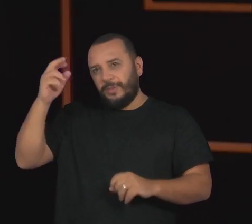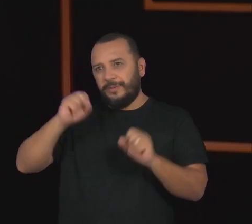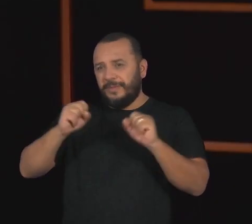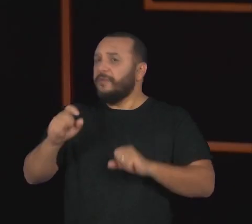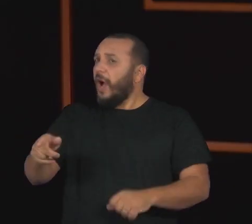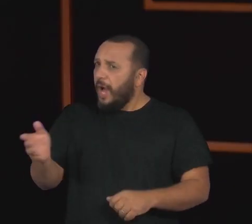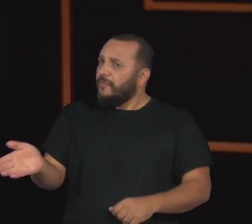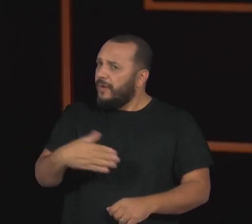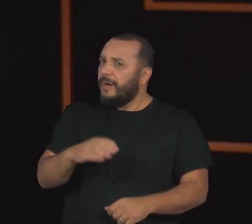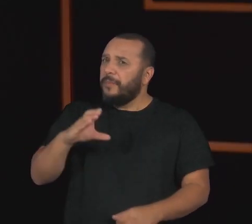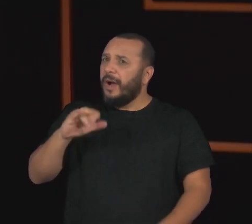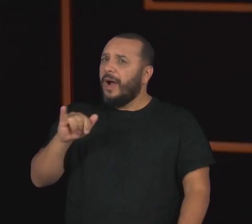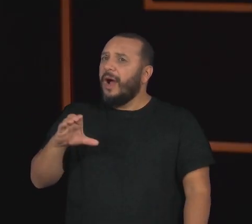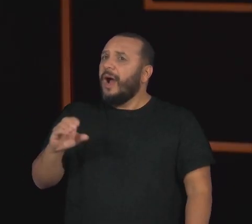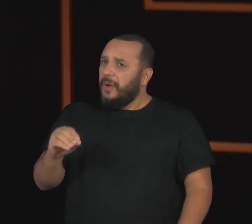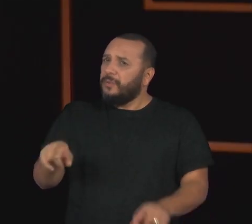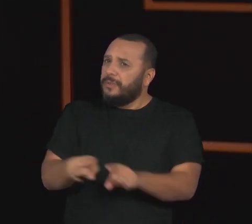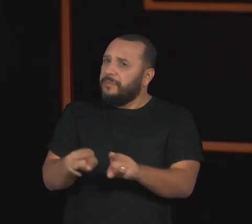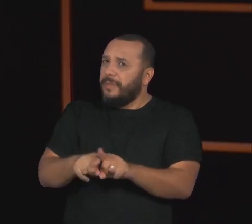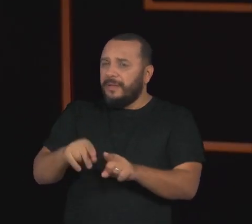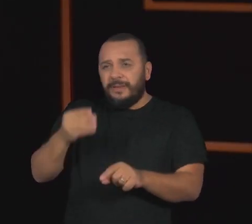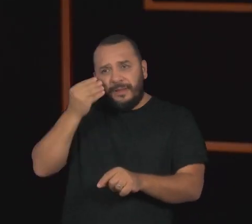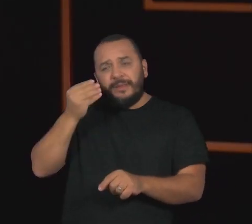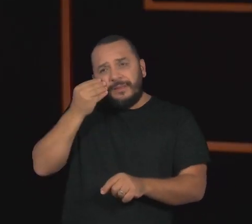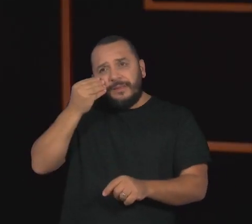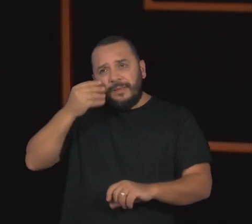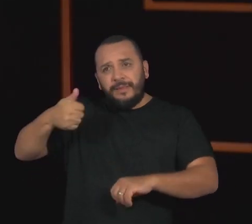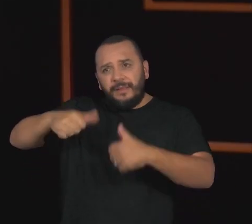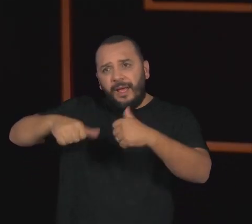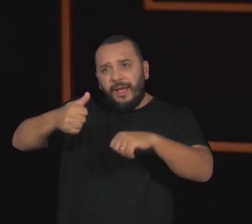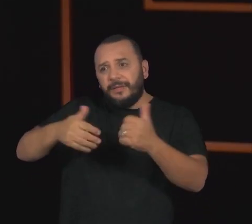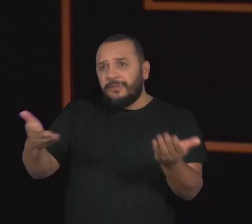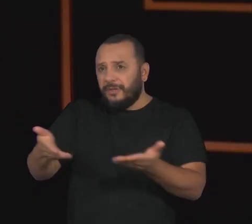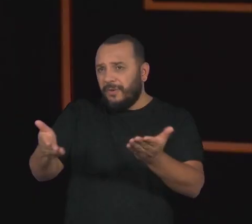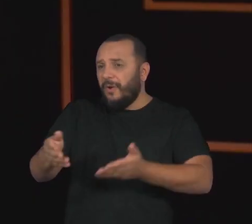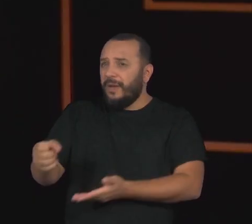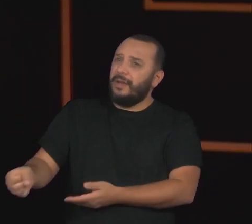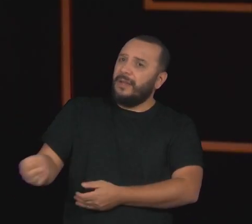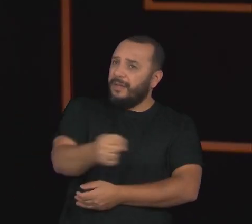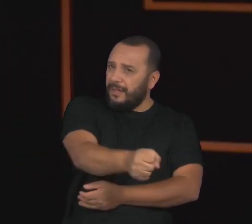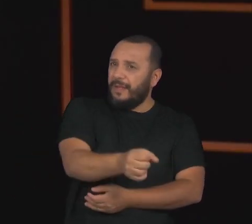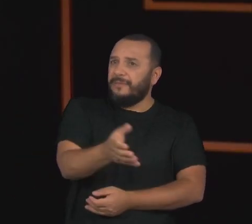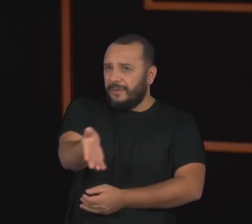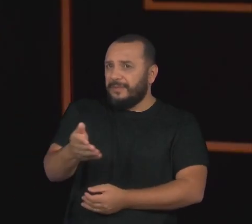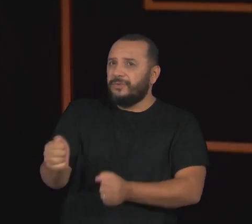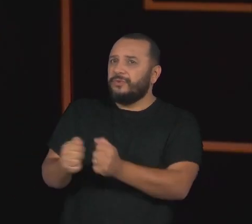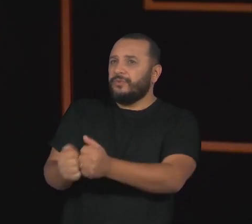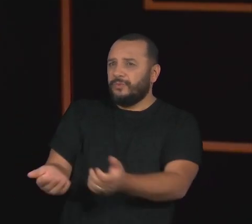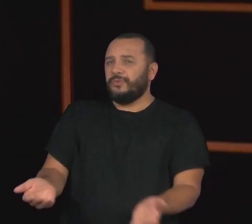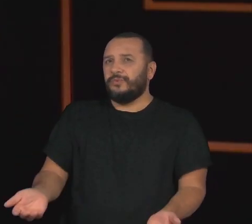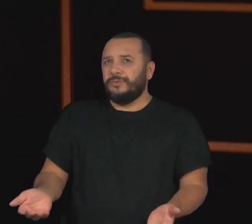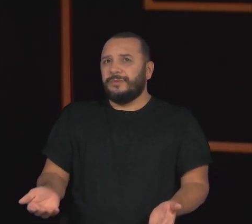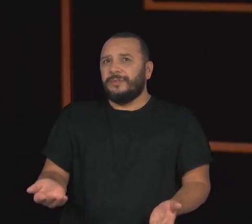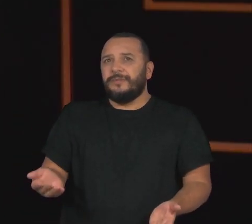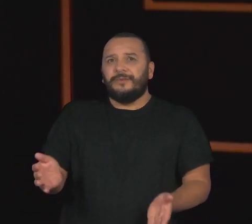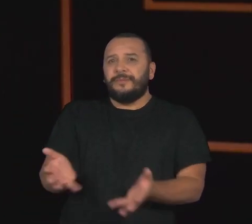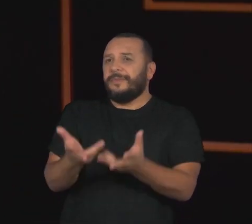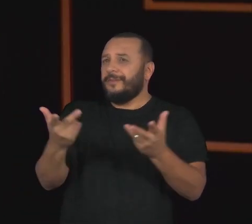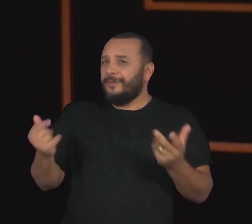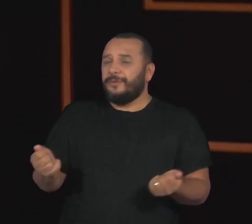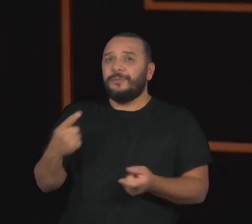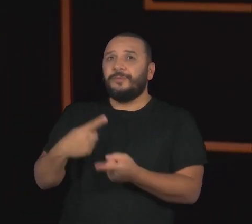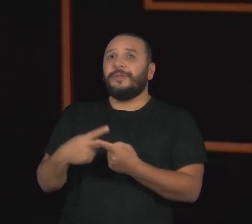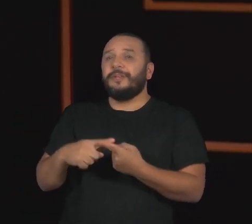o Caio também, inclusive tem um teste para ele agora. Leva o Caio num teste agora mesmo e tal. E isso é muito incrível, porque tinha